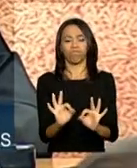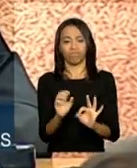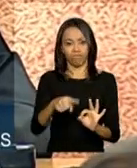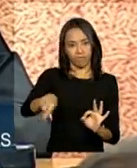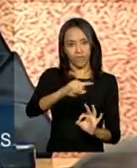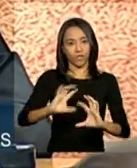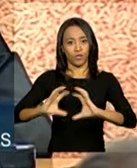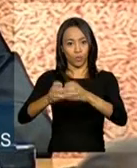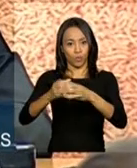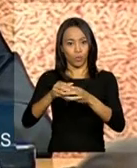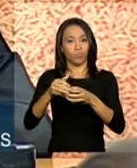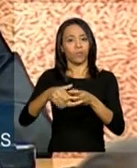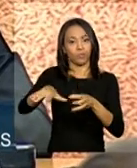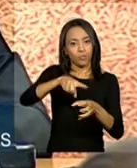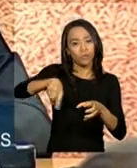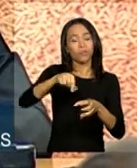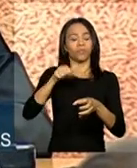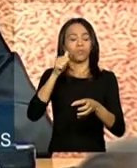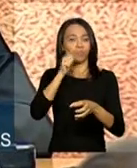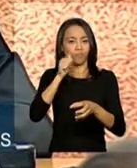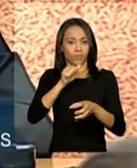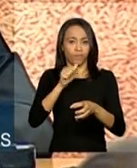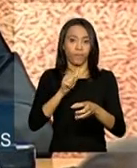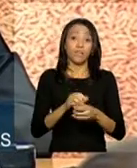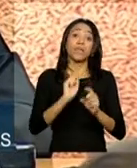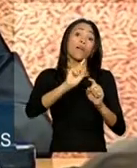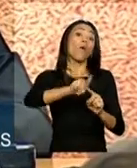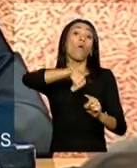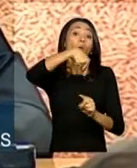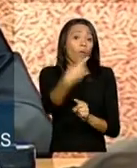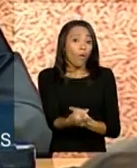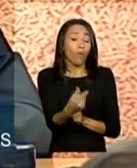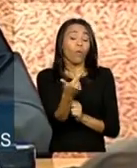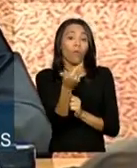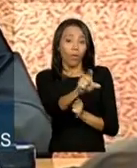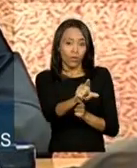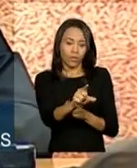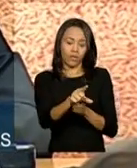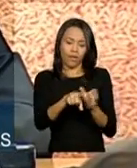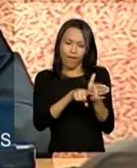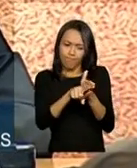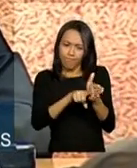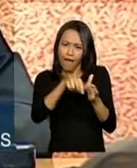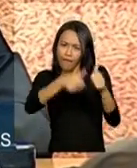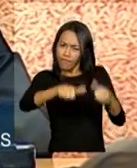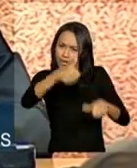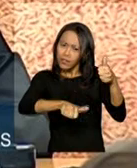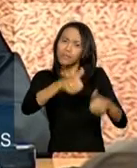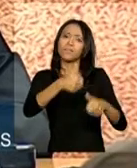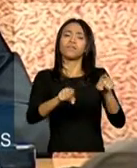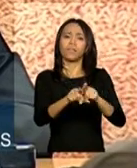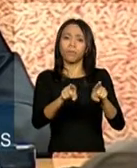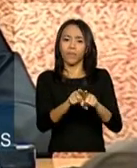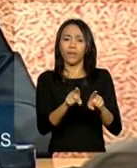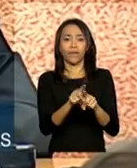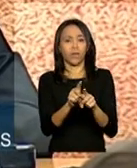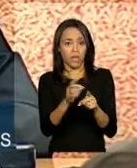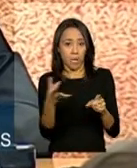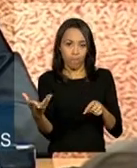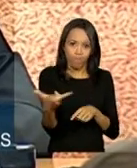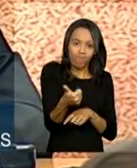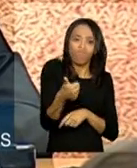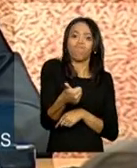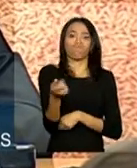eh Outro ponto né é que após essa avaliação eh da da eficácia da vacina nessa população o